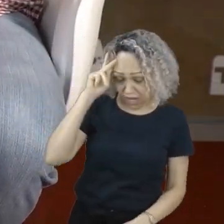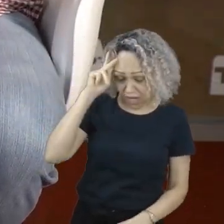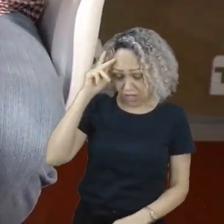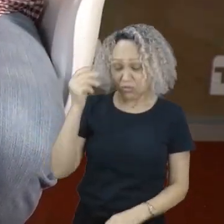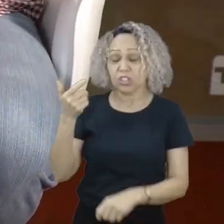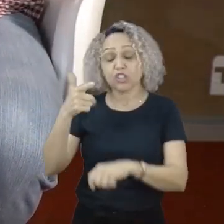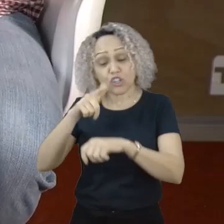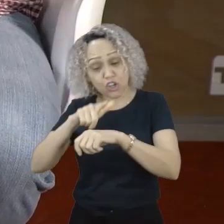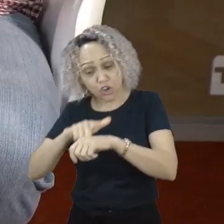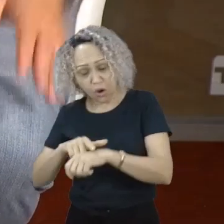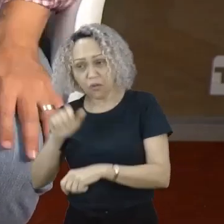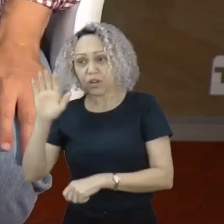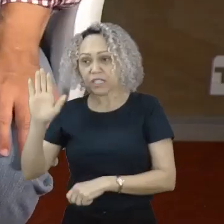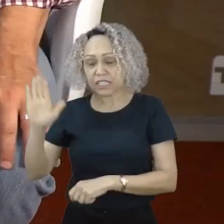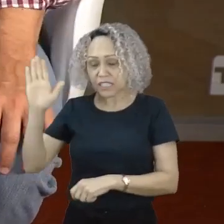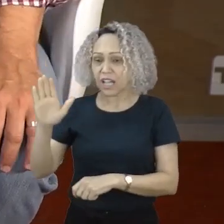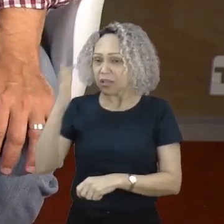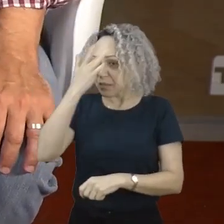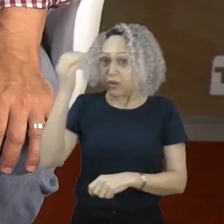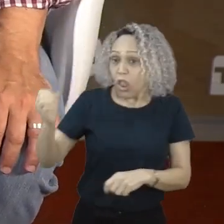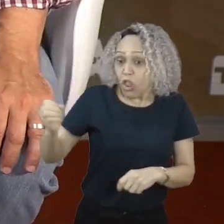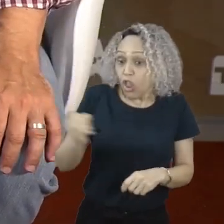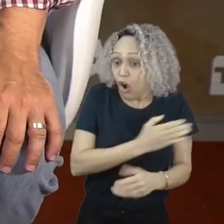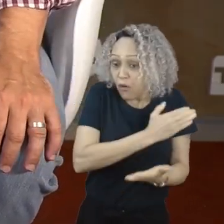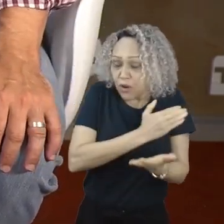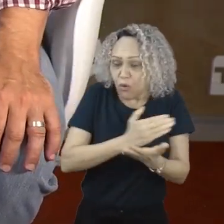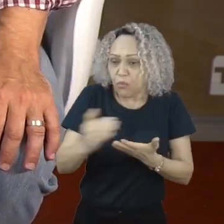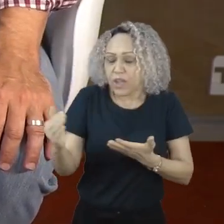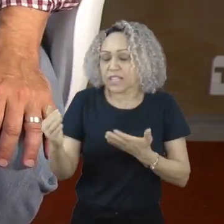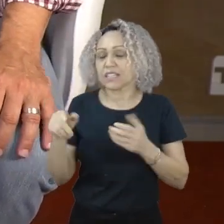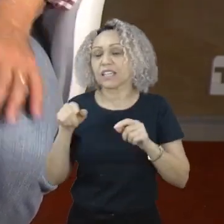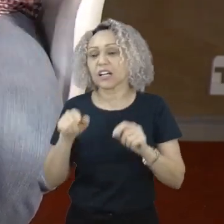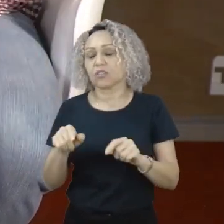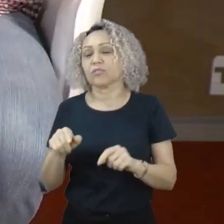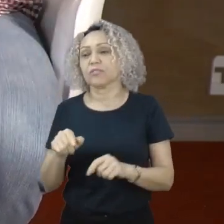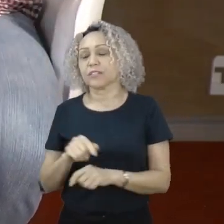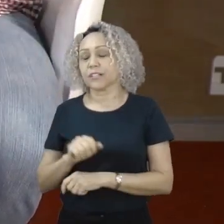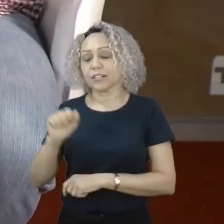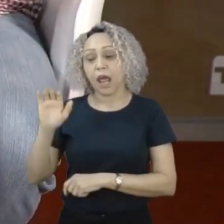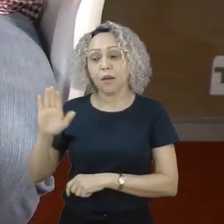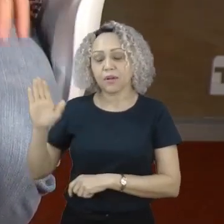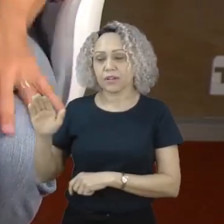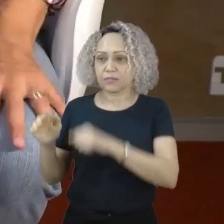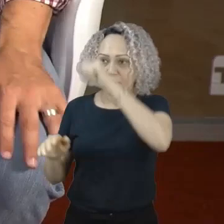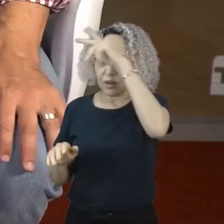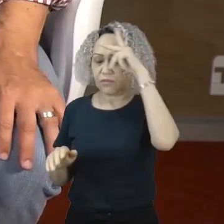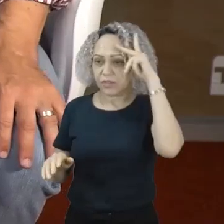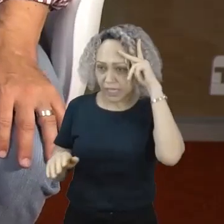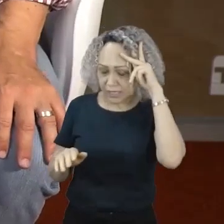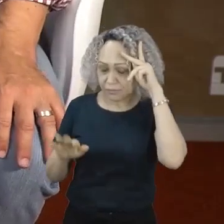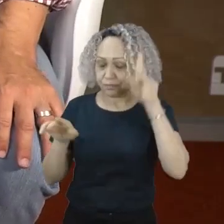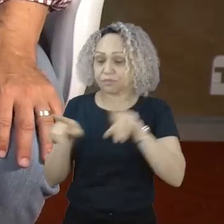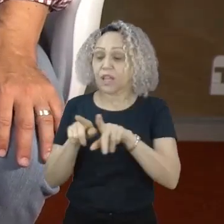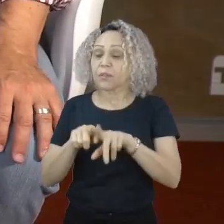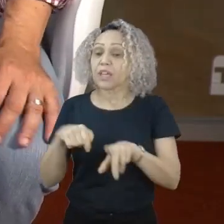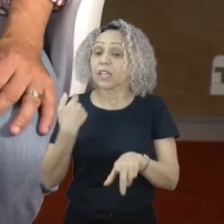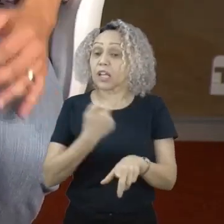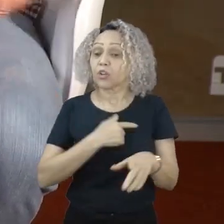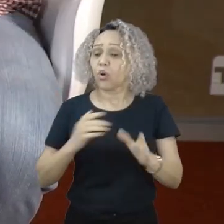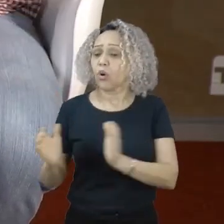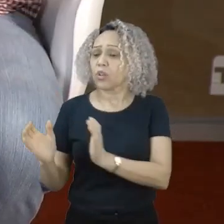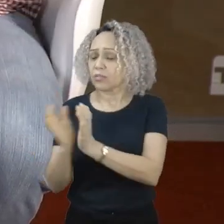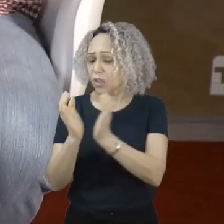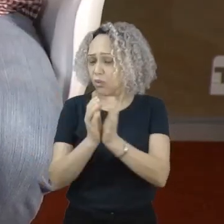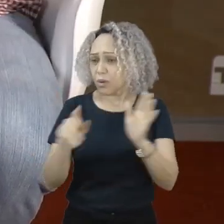muita experiência, gente nova entrando agora para o mandato. E também prepara a nossa turma para o embate. Uma das